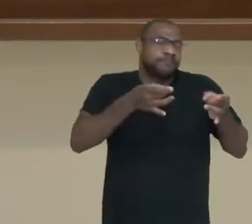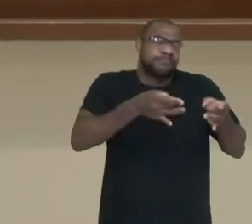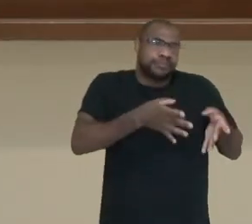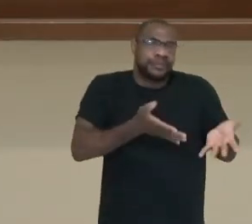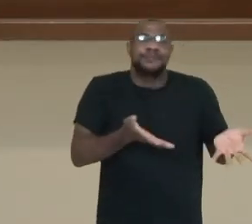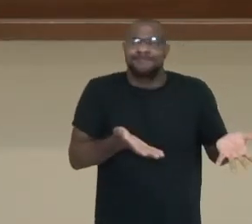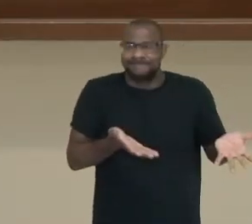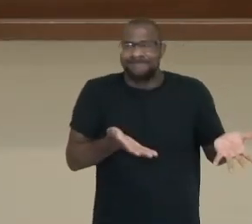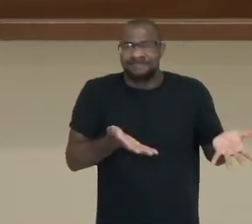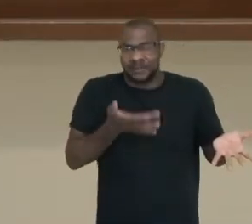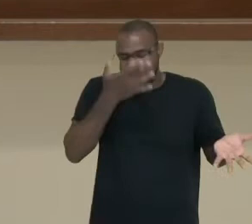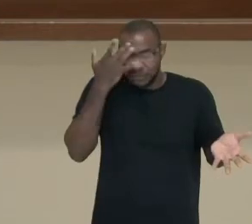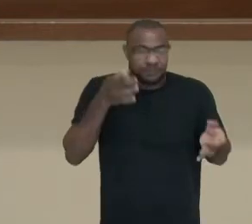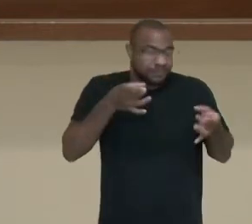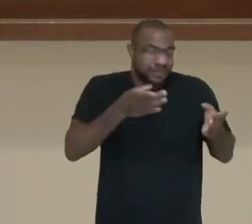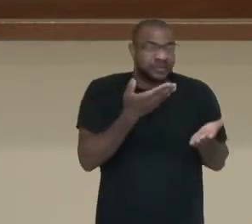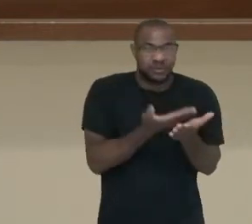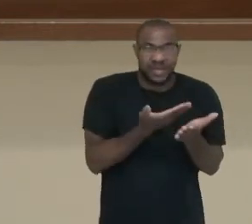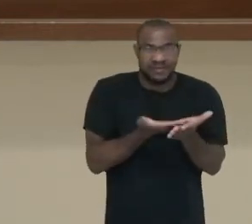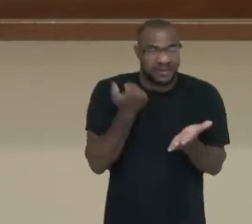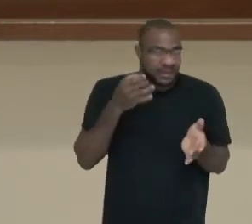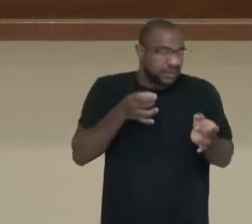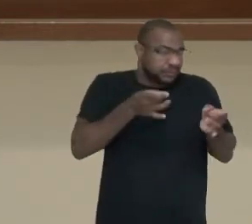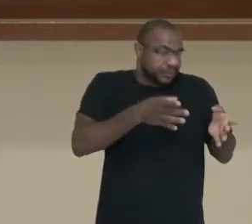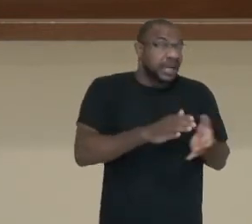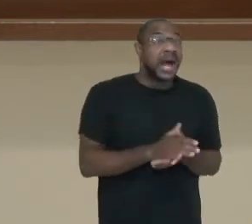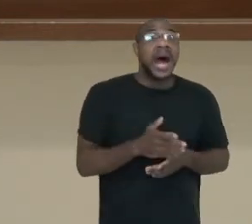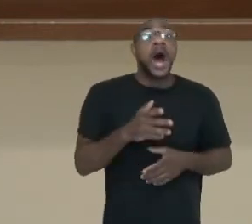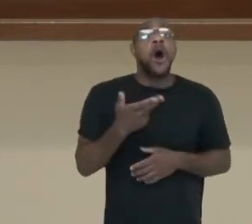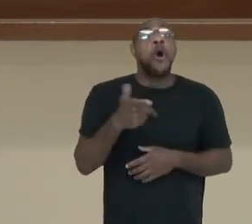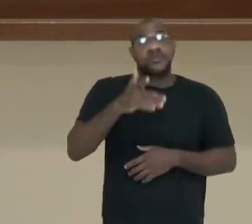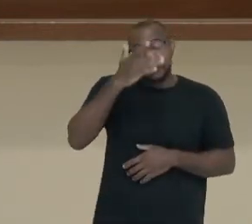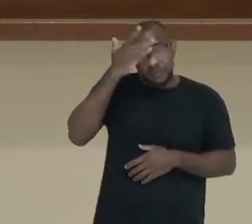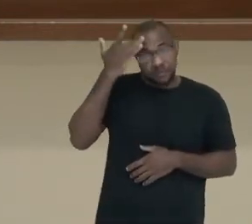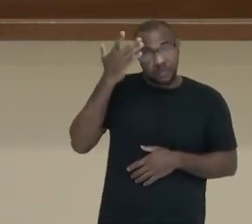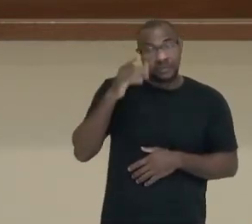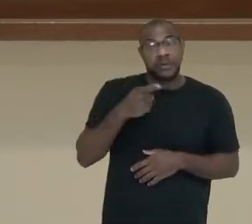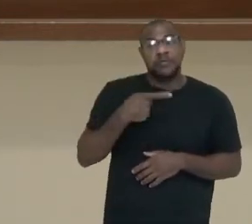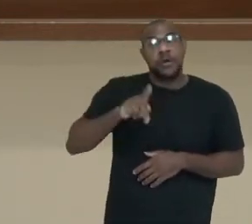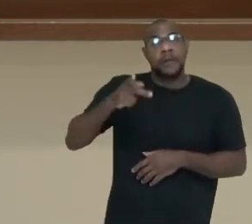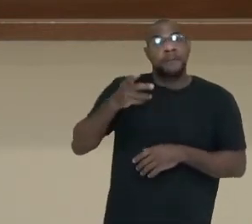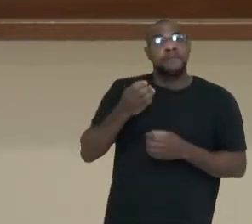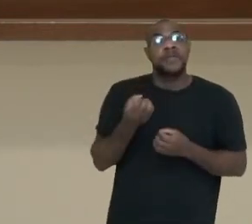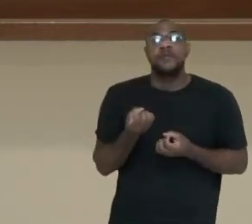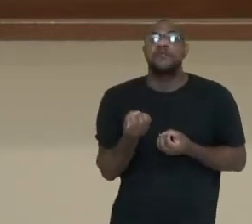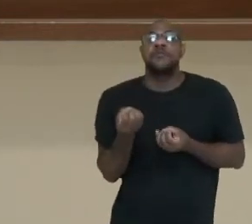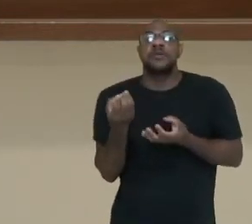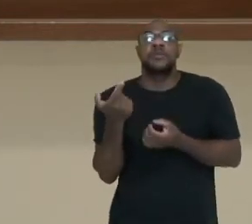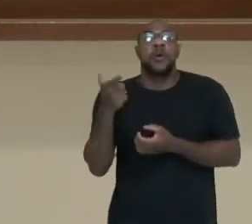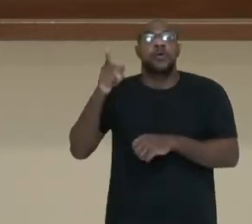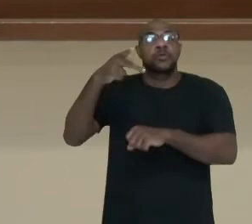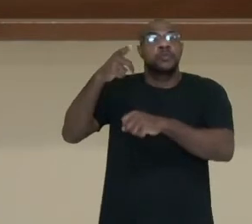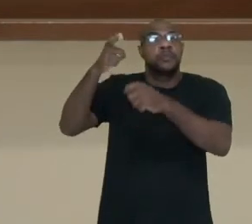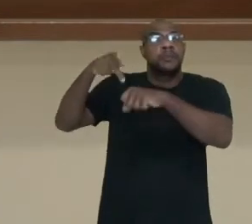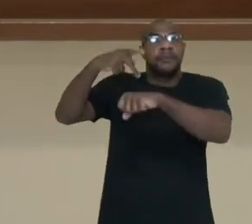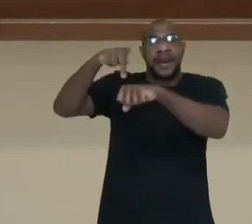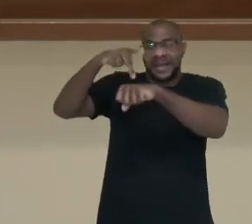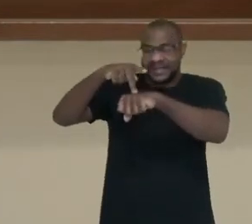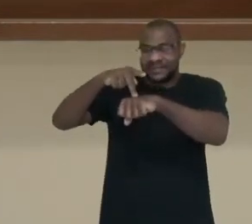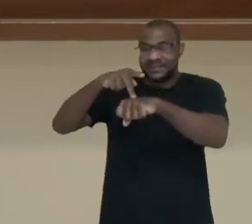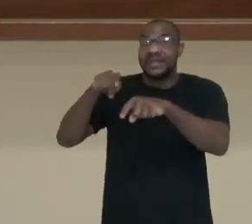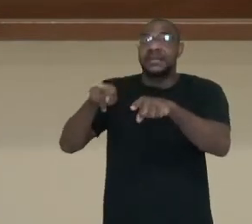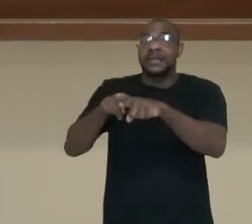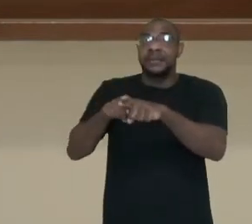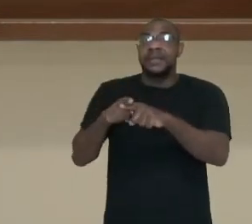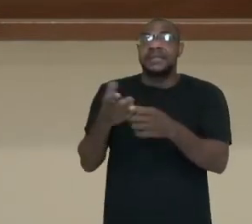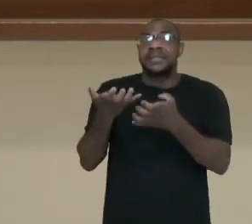custeio. Gradativamente, essas pessoas buscaram auxílio em outros lugares. Então, literalmente, essas pessoas hiper